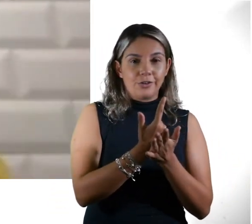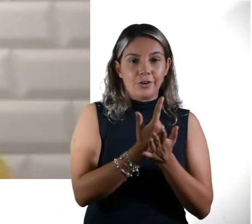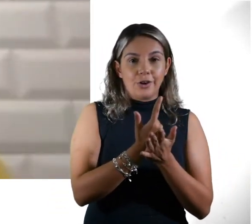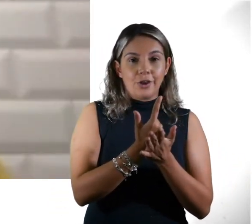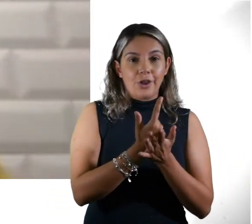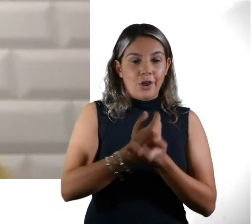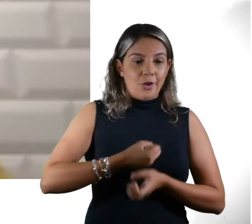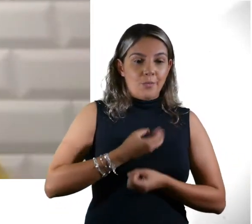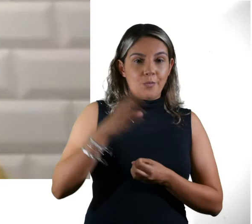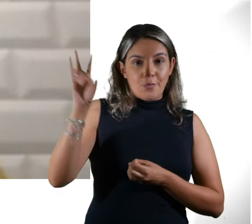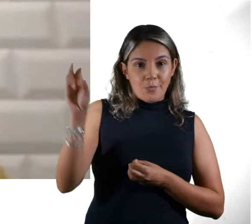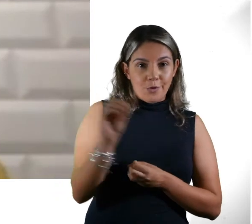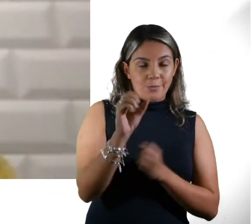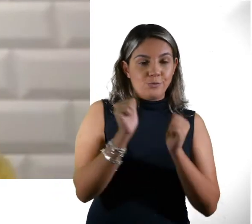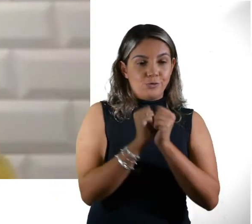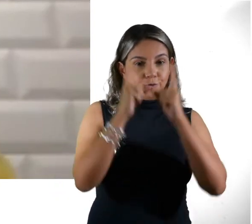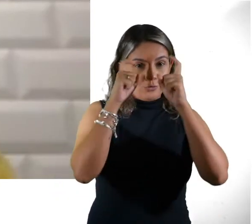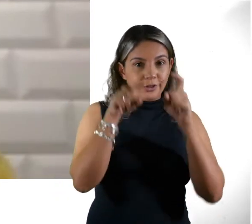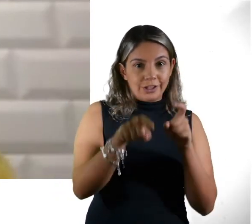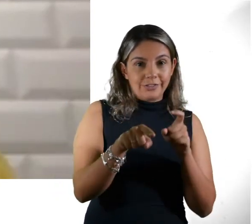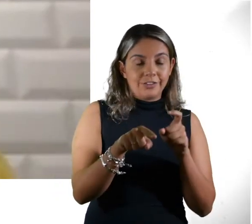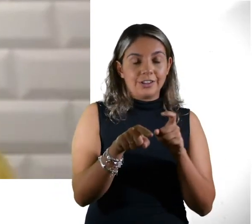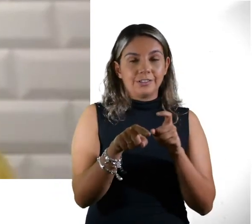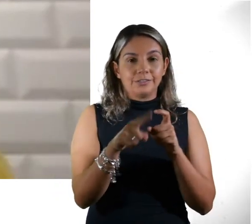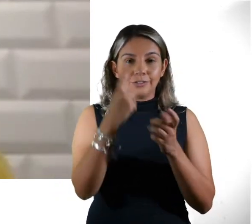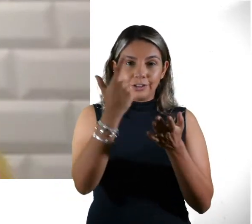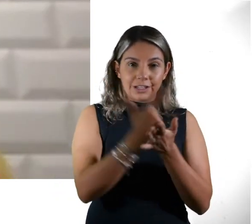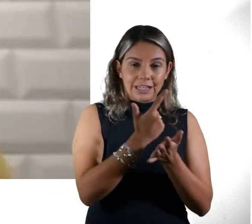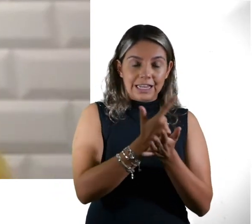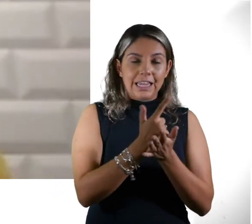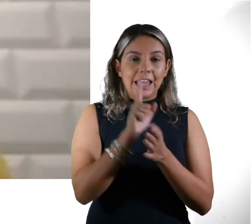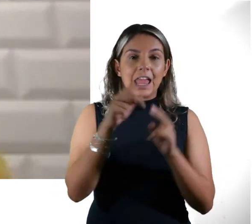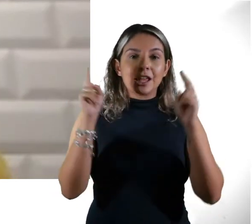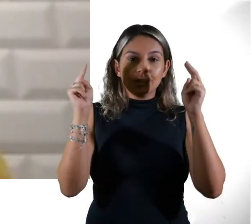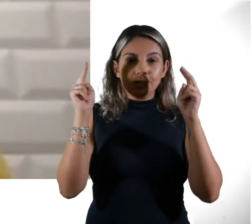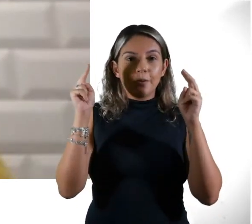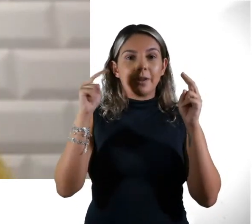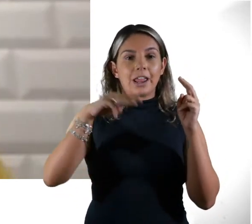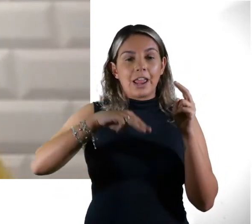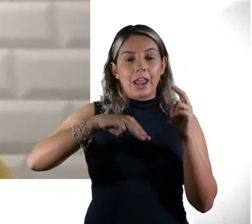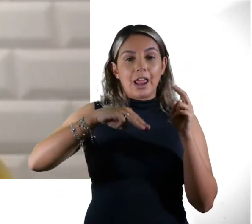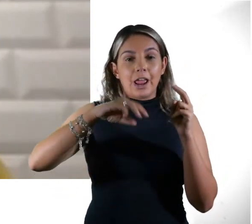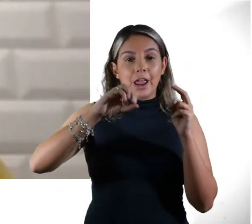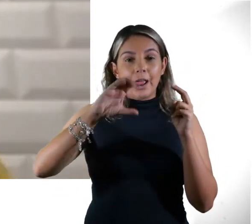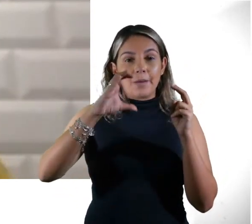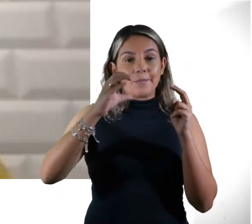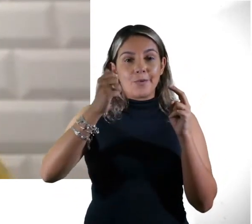poemas e a fotografia, e é um livro sobre a ilha de Moçambique,